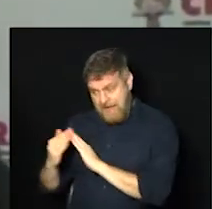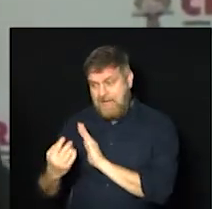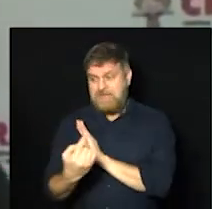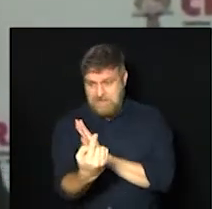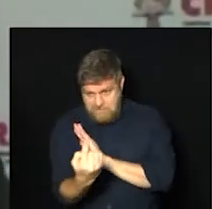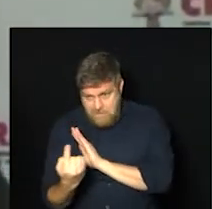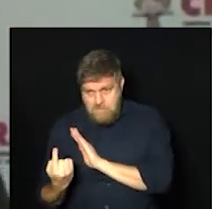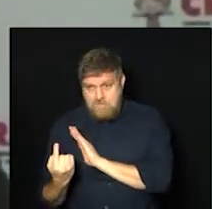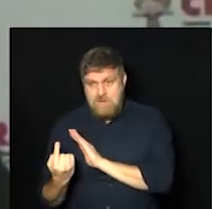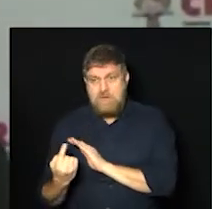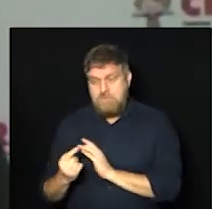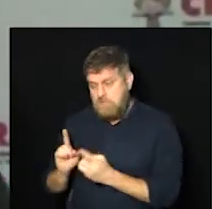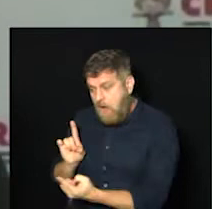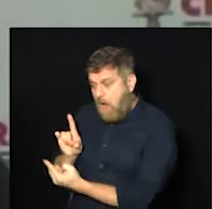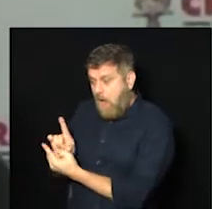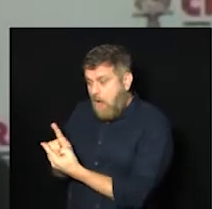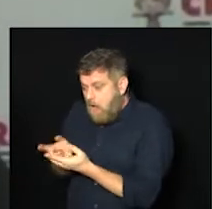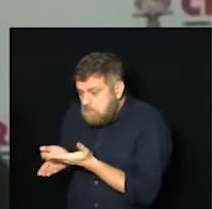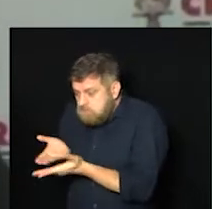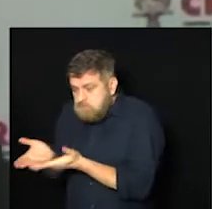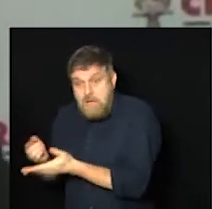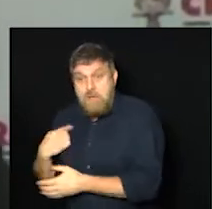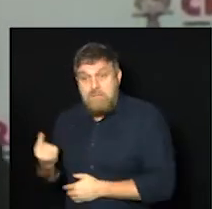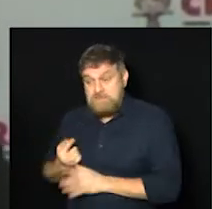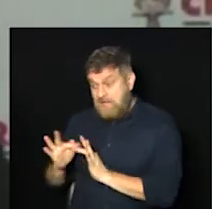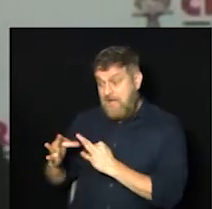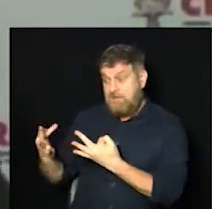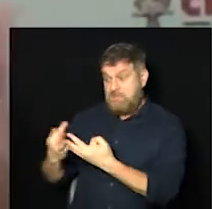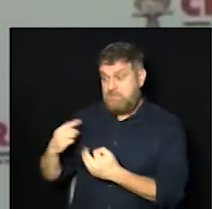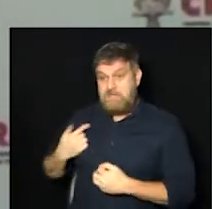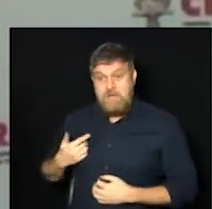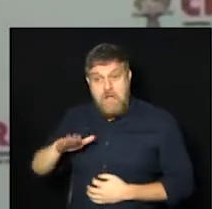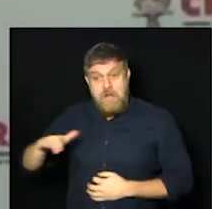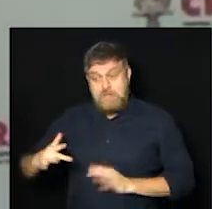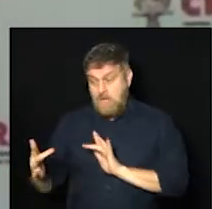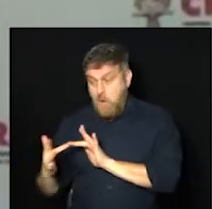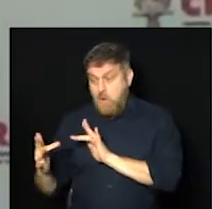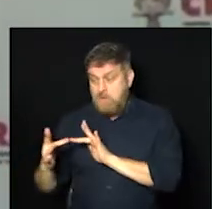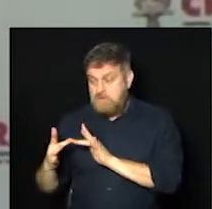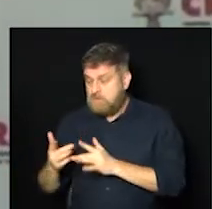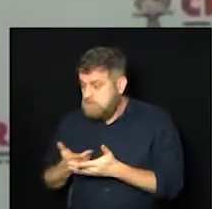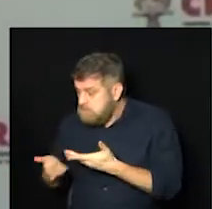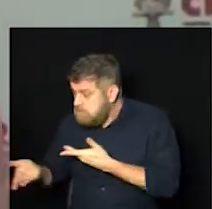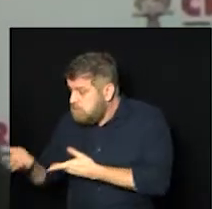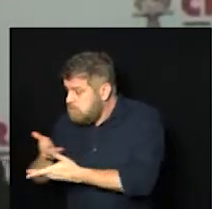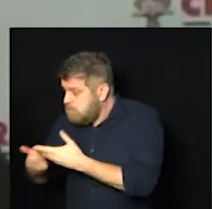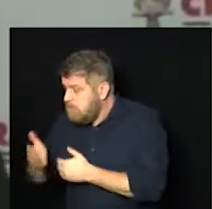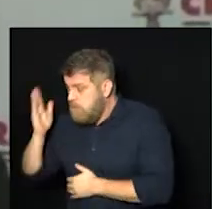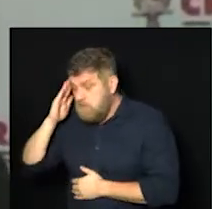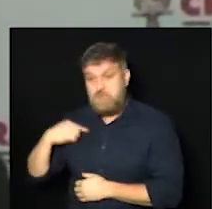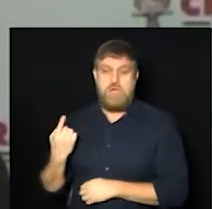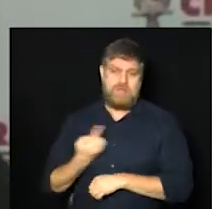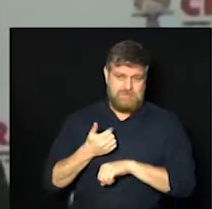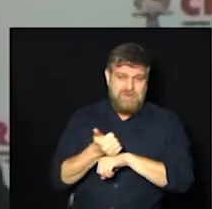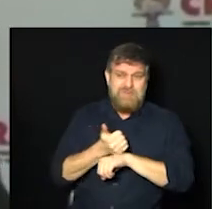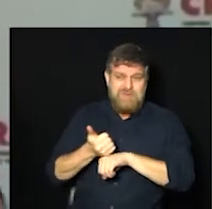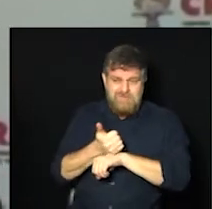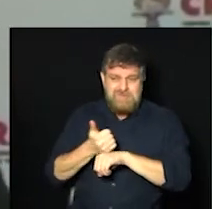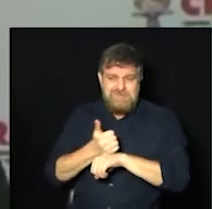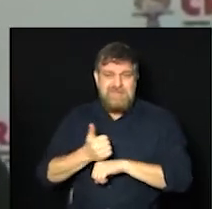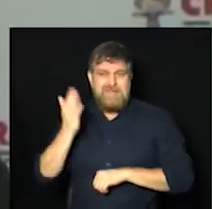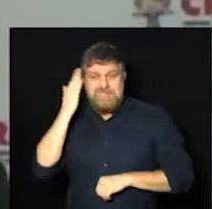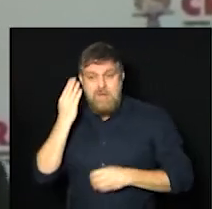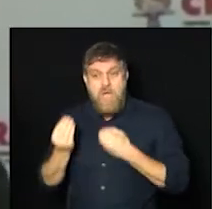a ideia é que a gente possa chegar a essas famílias, essas crianças, fazer essa escuta especializada e propor